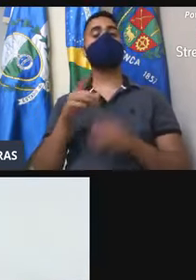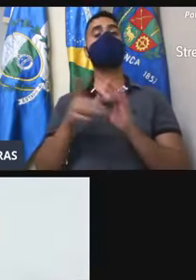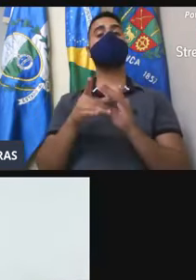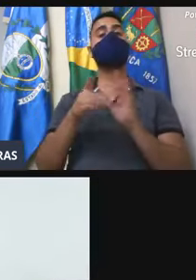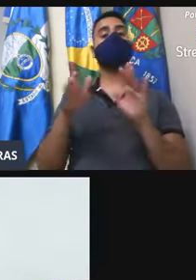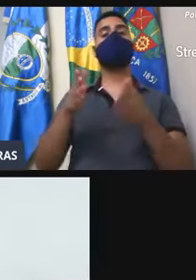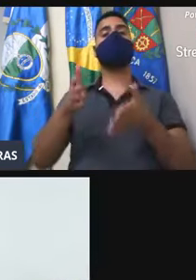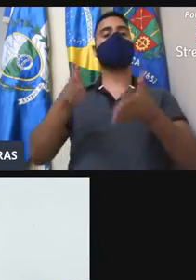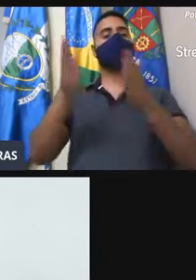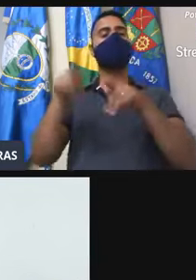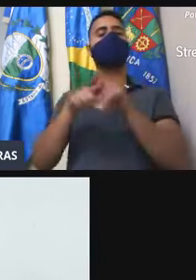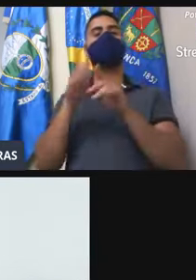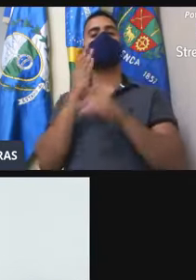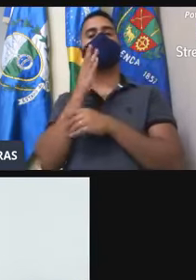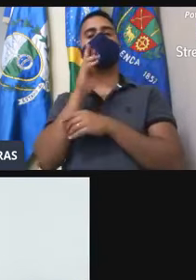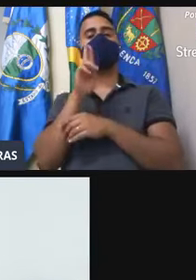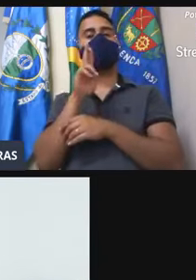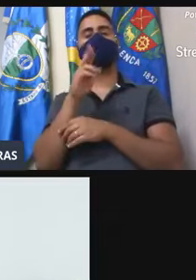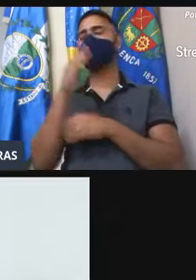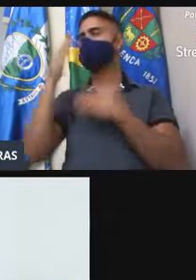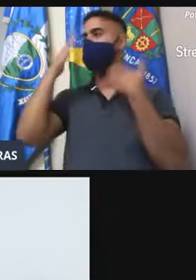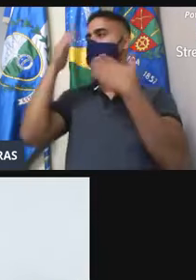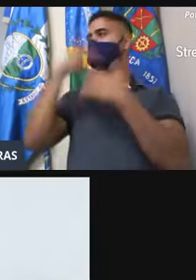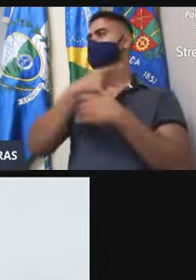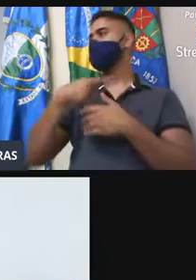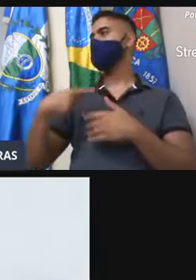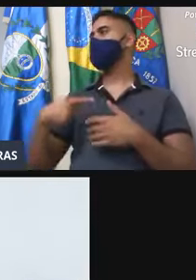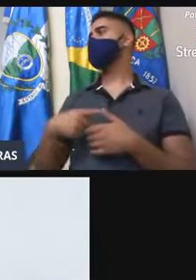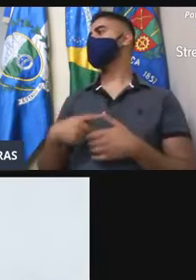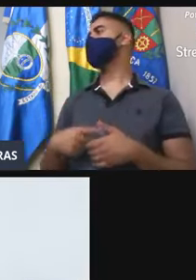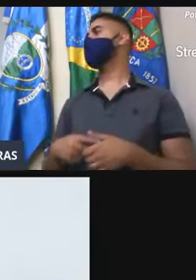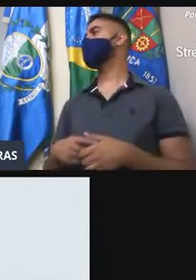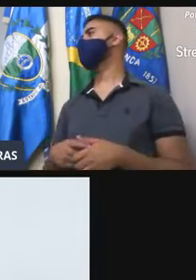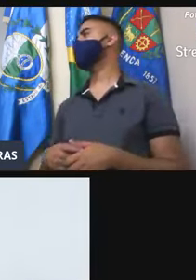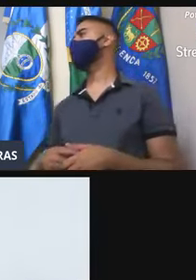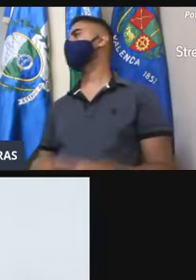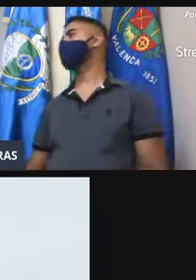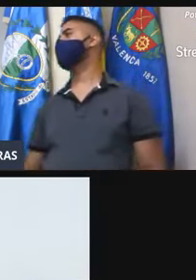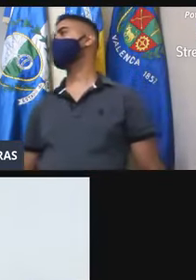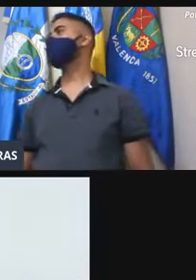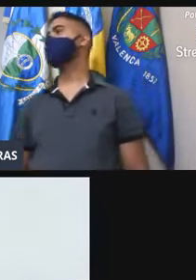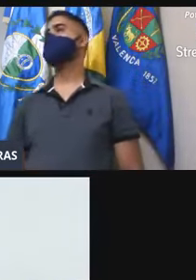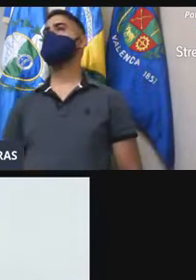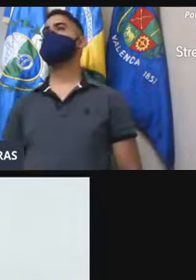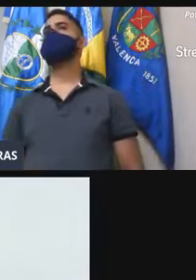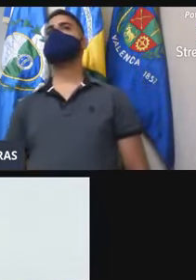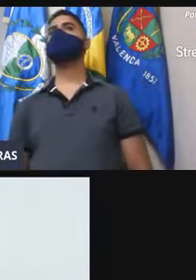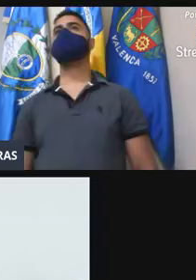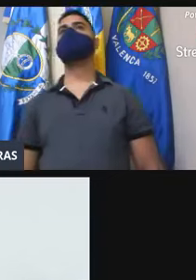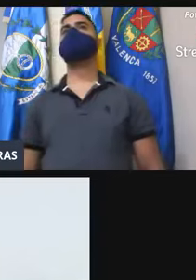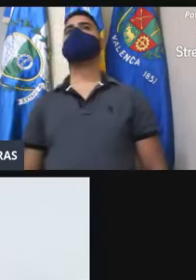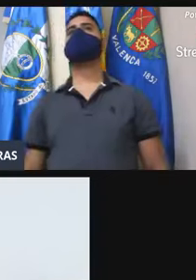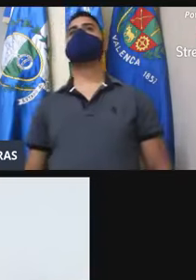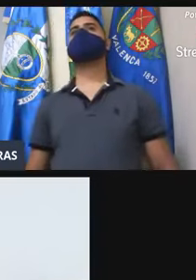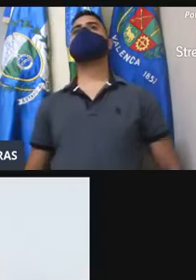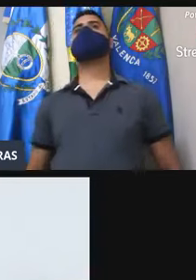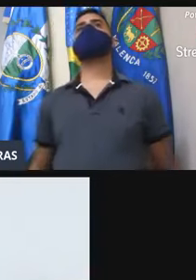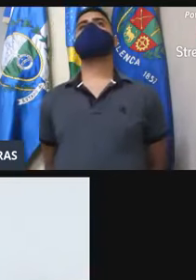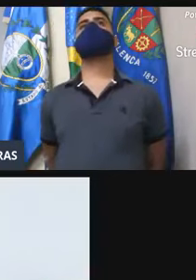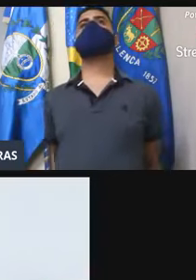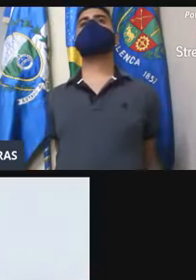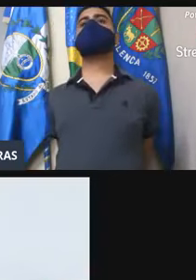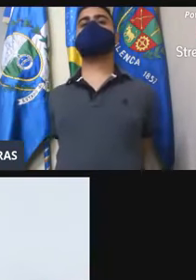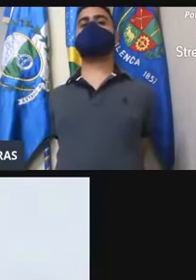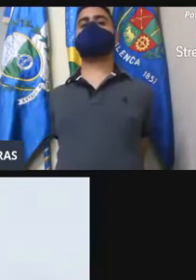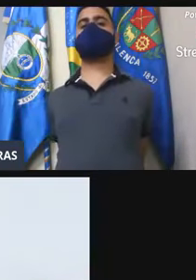restaurantes do nosso querido distrito de Conservatório. Obrigado, presidente. Obrigado, vereador. Próximo a fazer uso, vereador